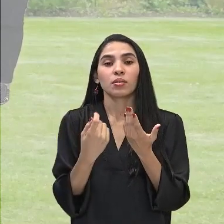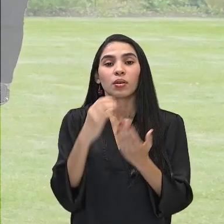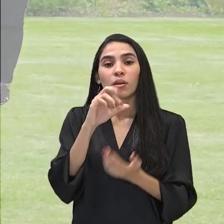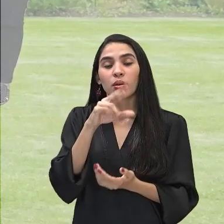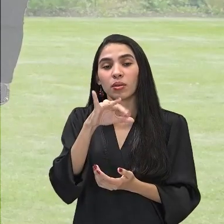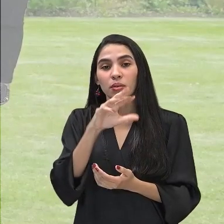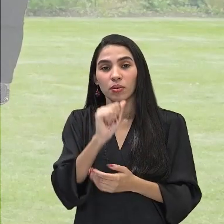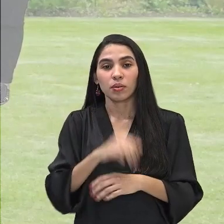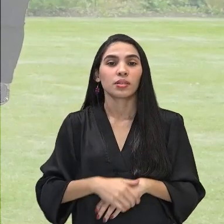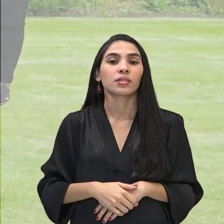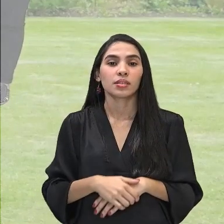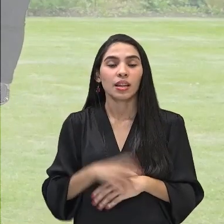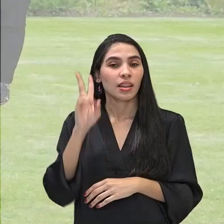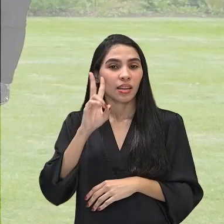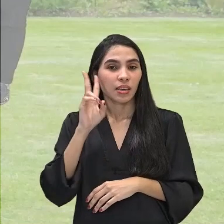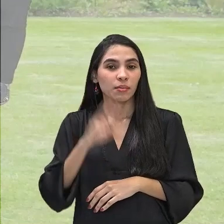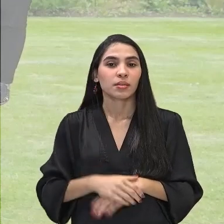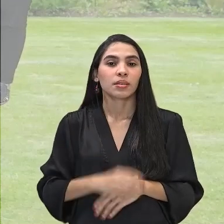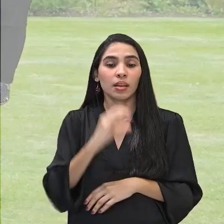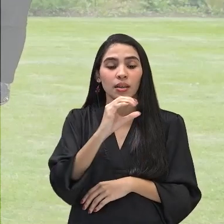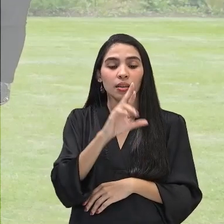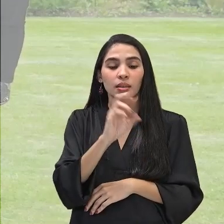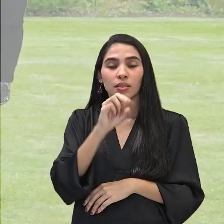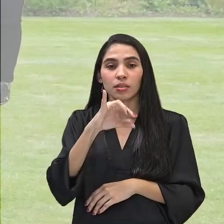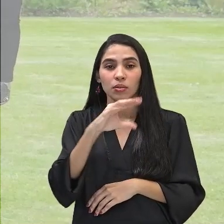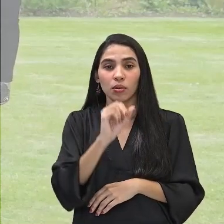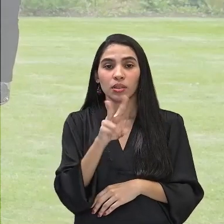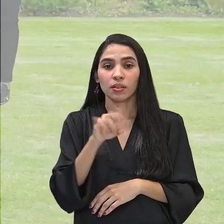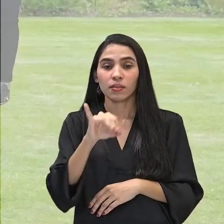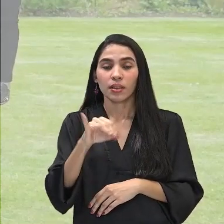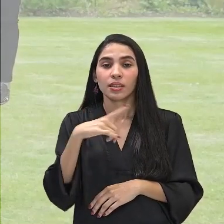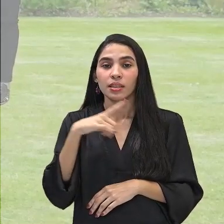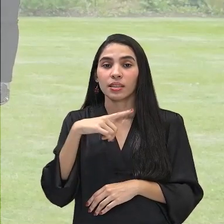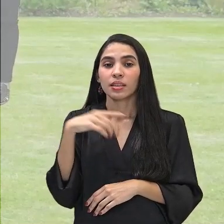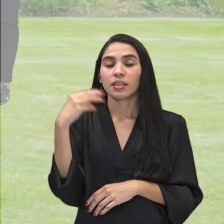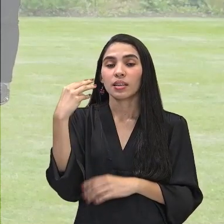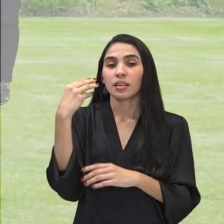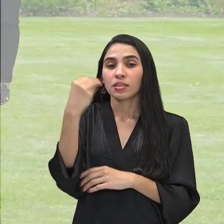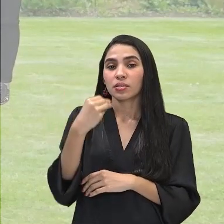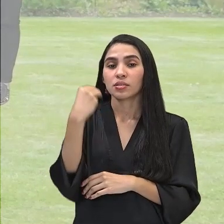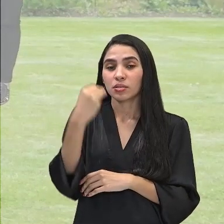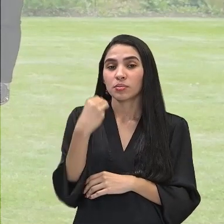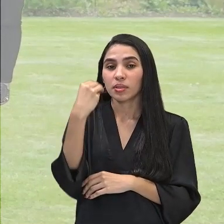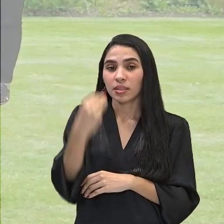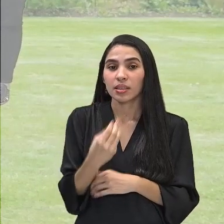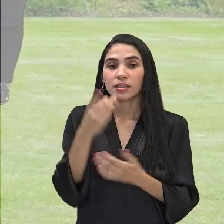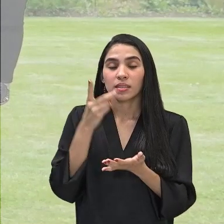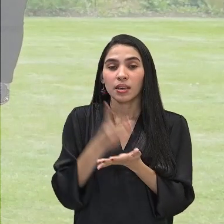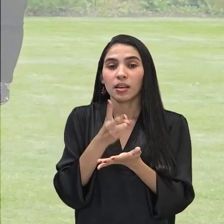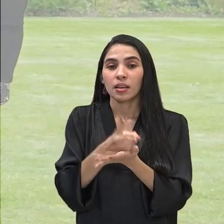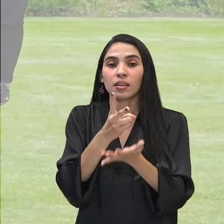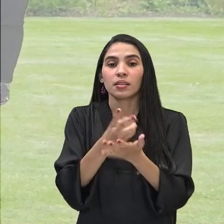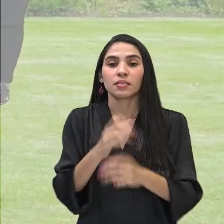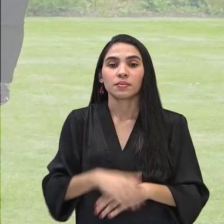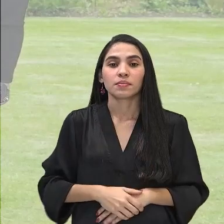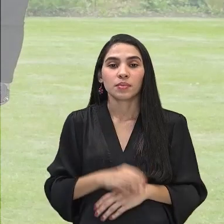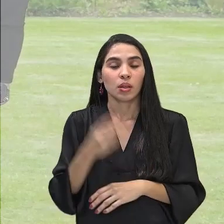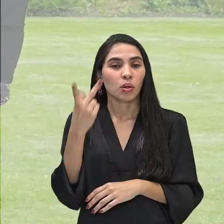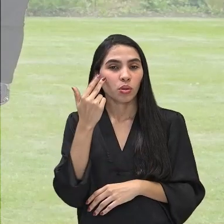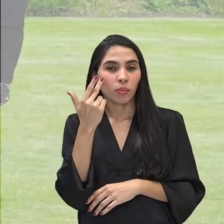coisas que observamos acontecer diariamente, coisas que sempre vemos acontecer. Então, a partir